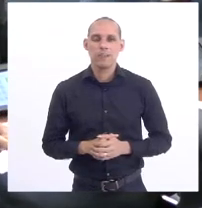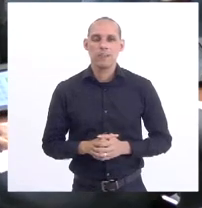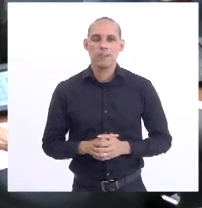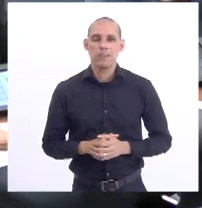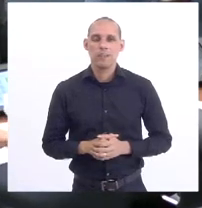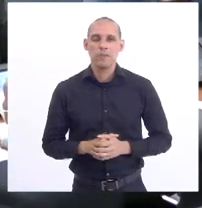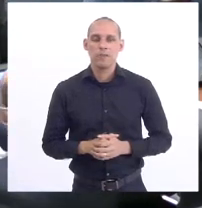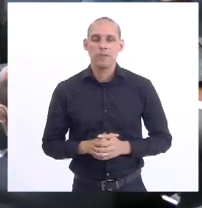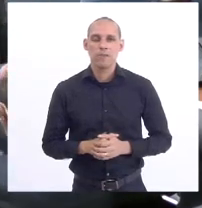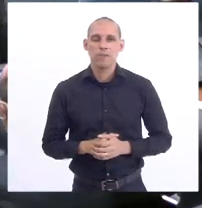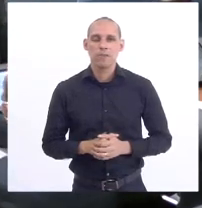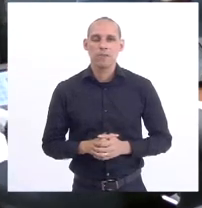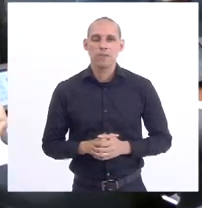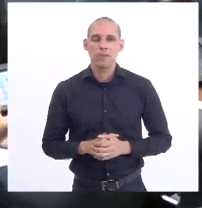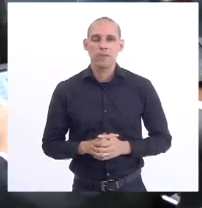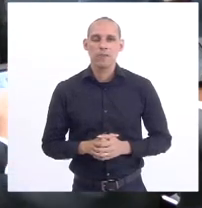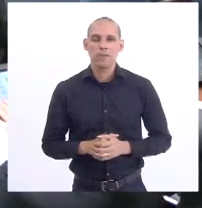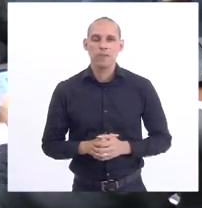Ok.